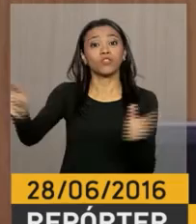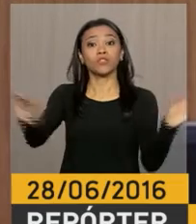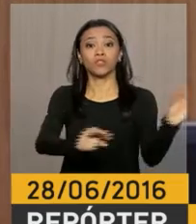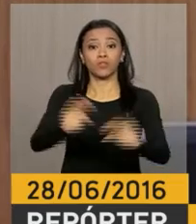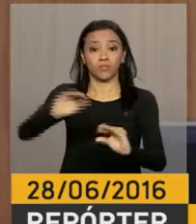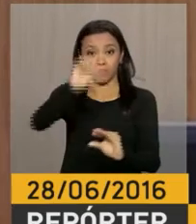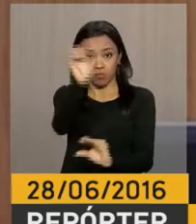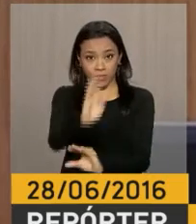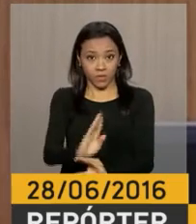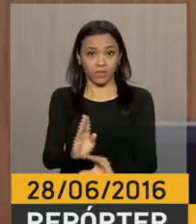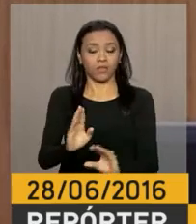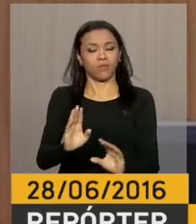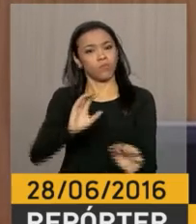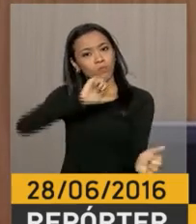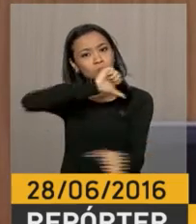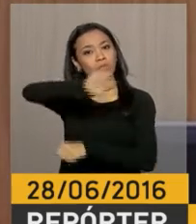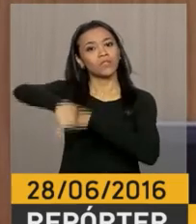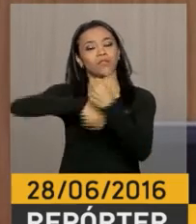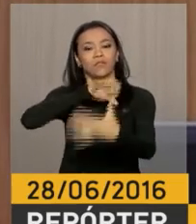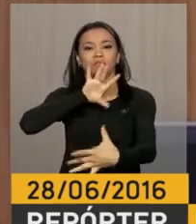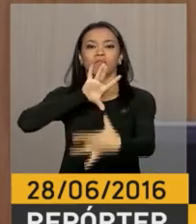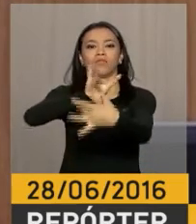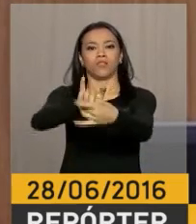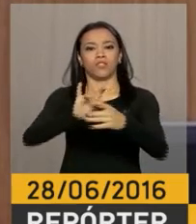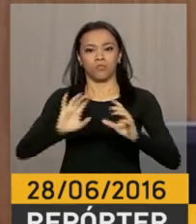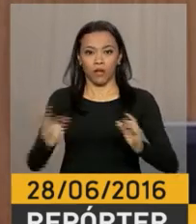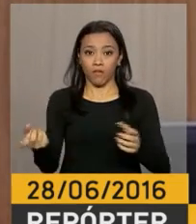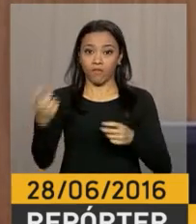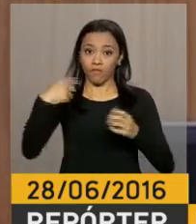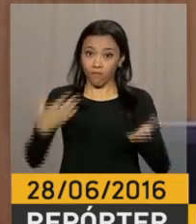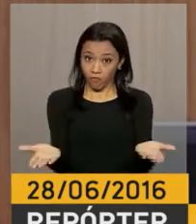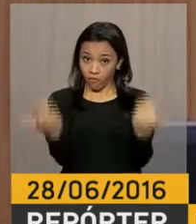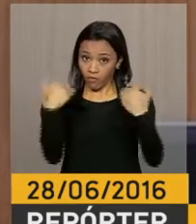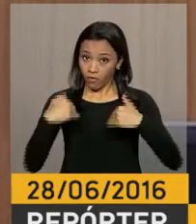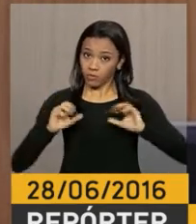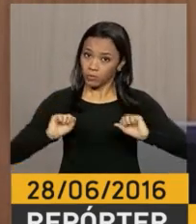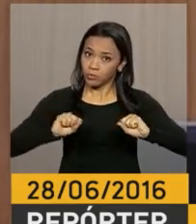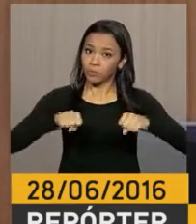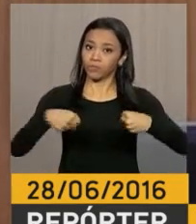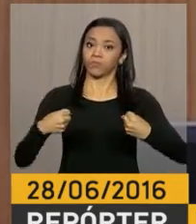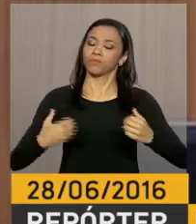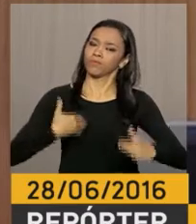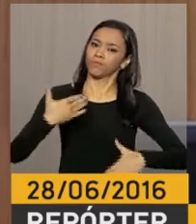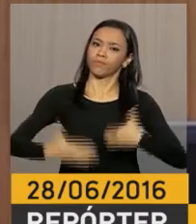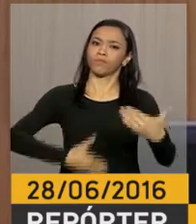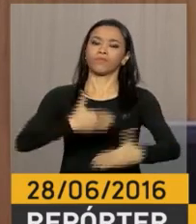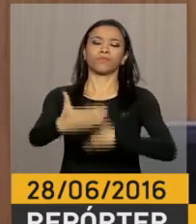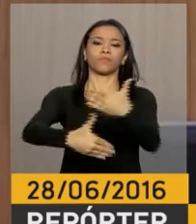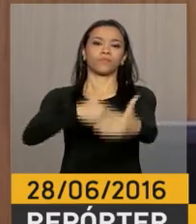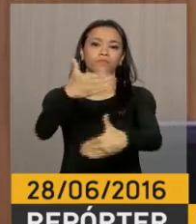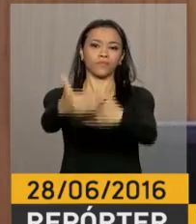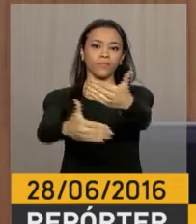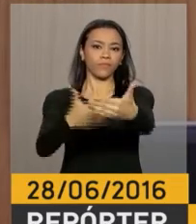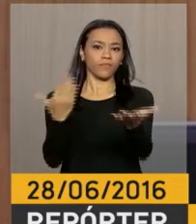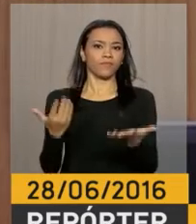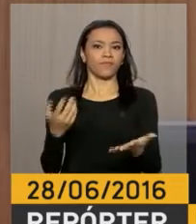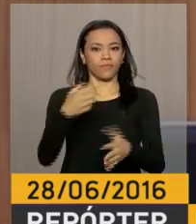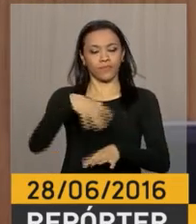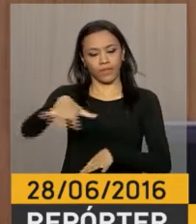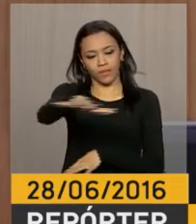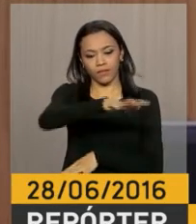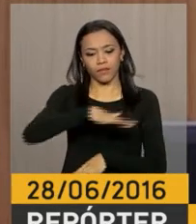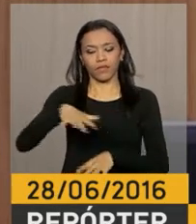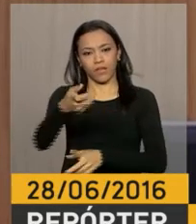para um padrão de crescimento melhor, para uma recomposição da atividade